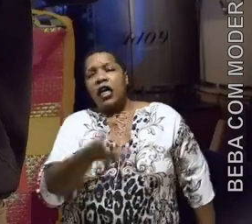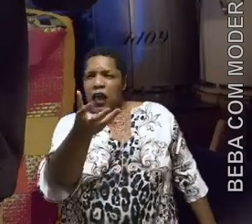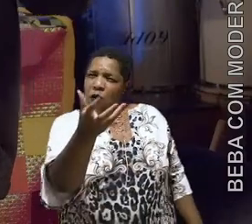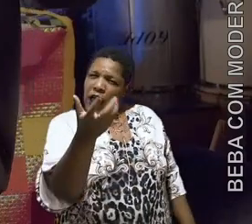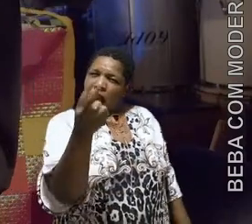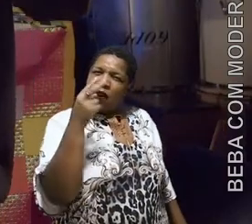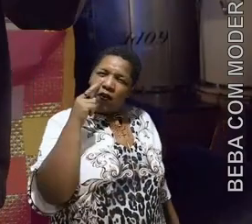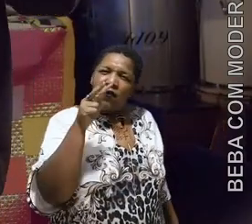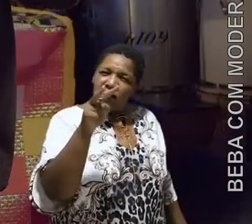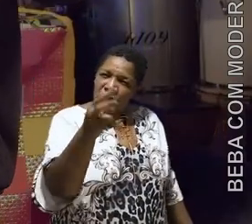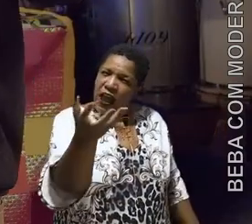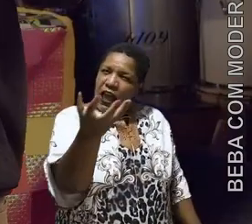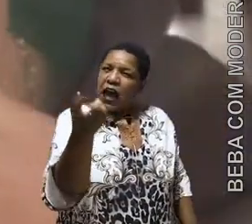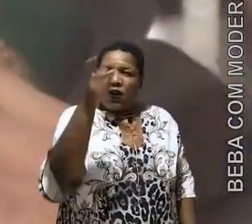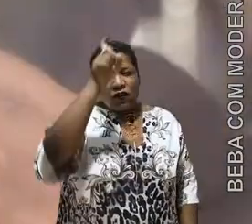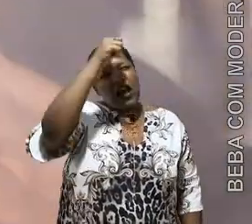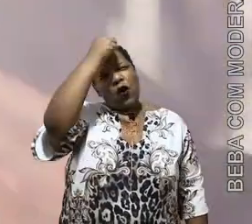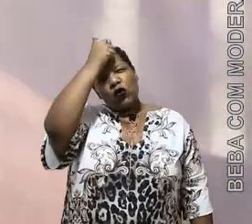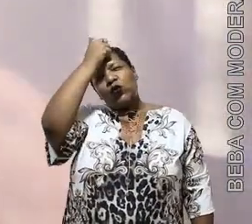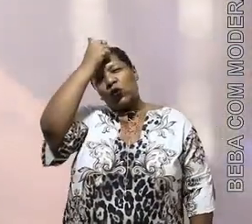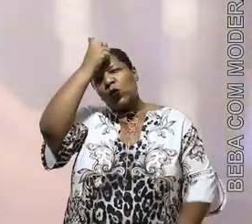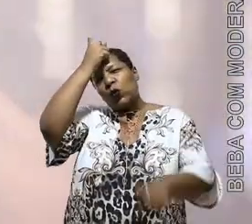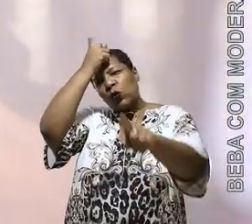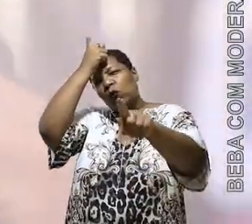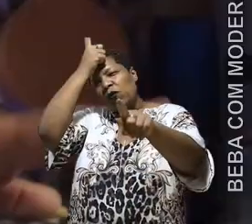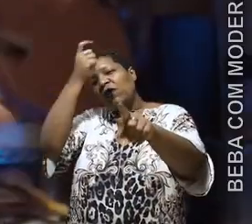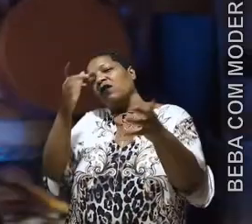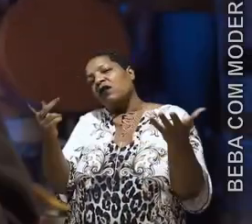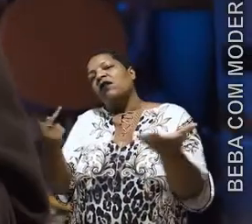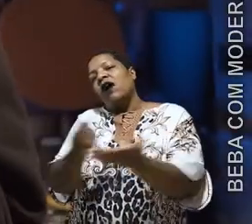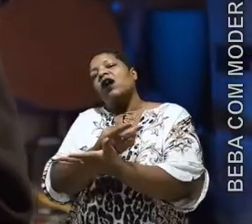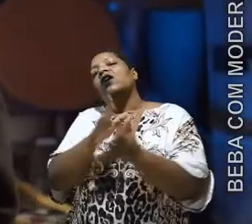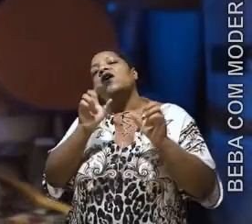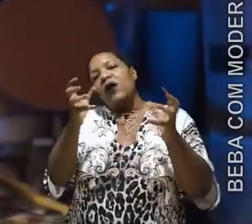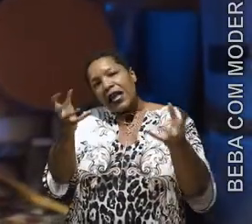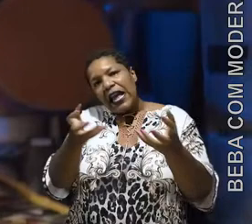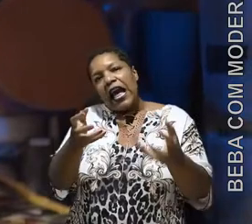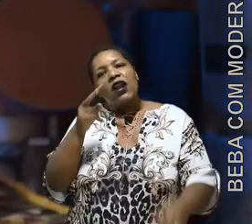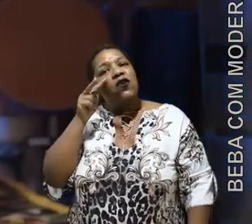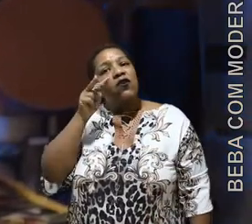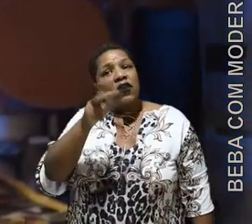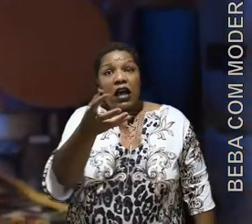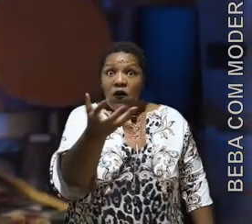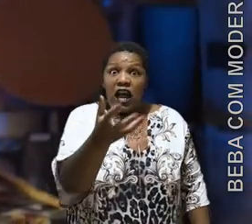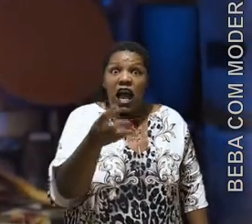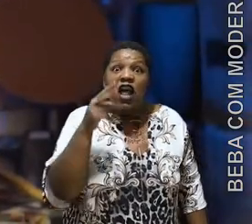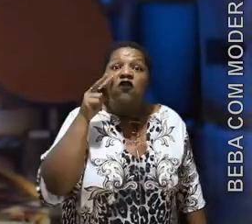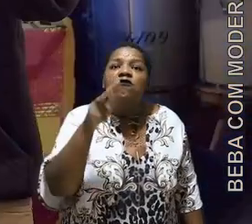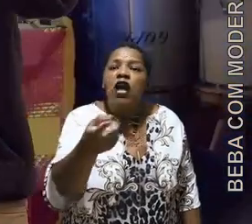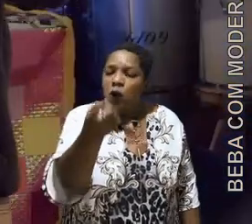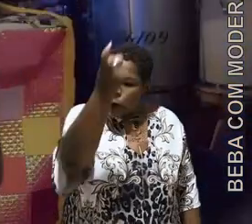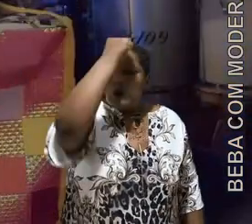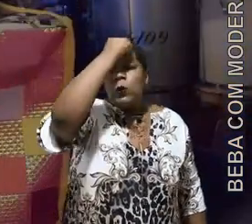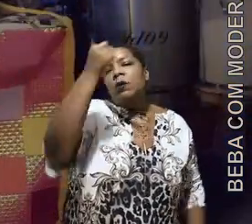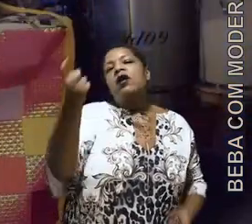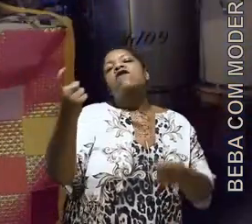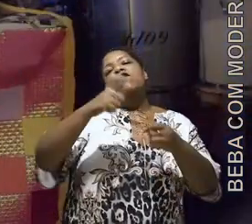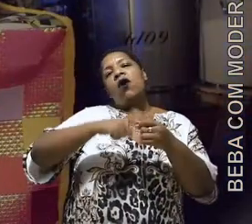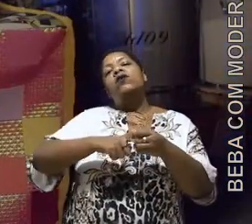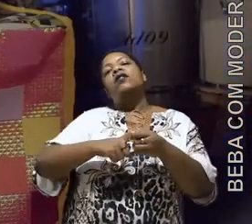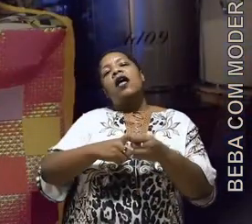acontecer eu quero ver eu quero ver quando zumbi voltar eu quero ver eu quero ver o que vai acontecer eu quero ver